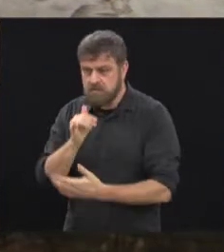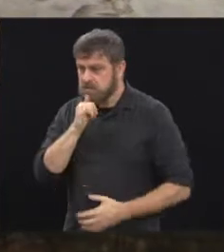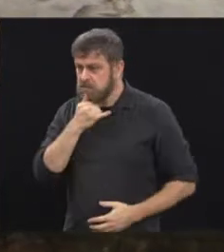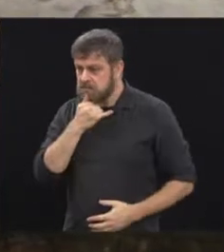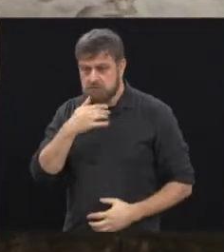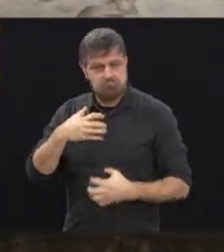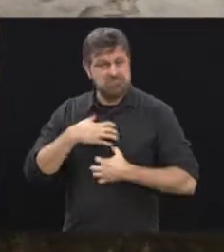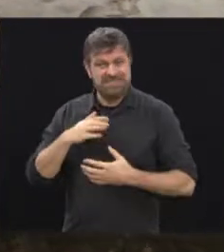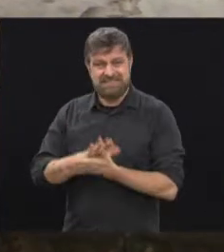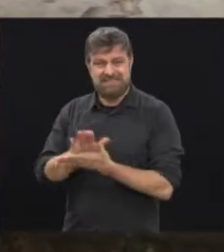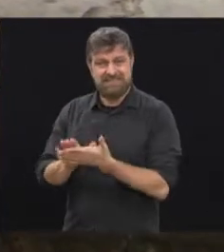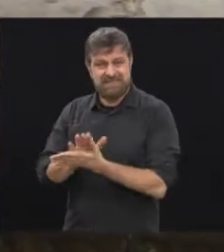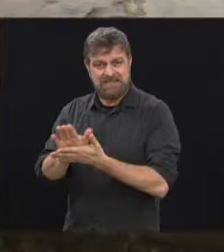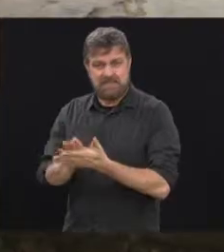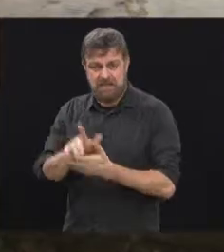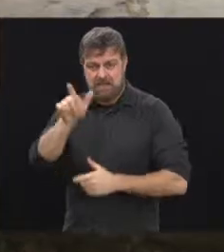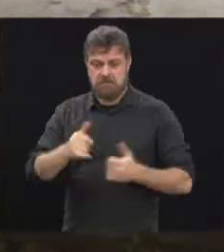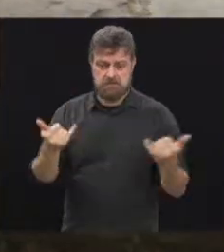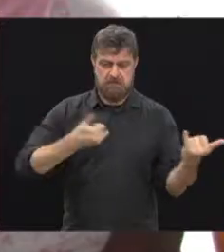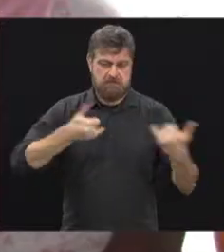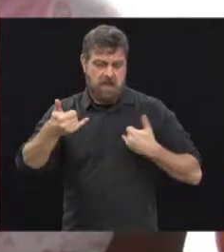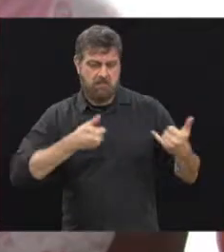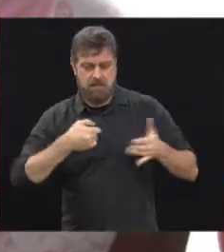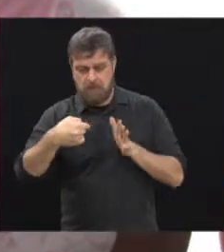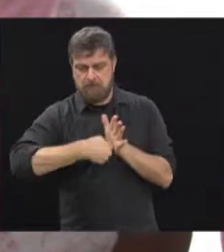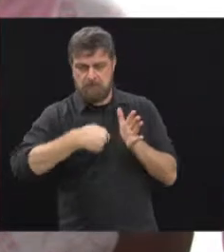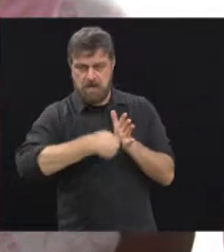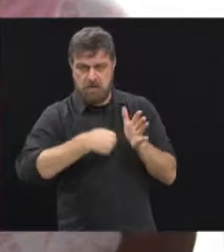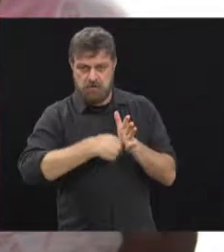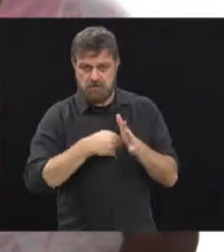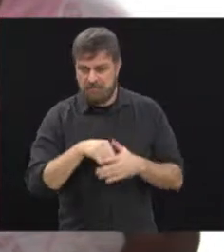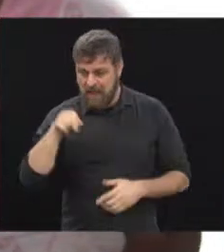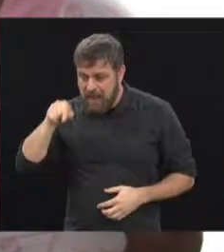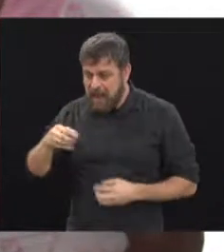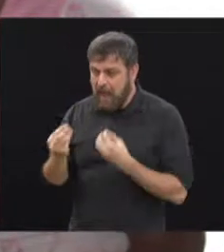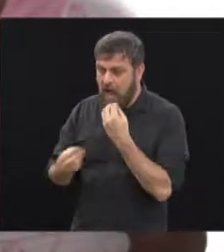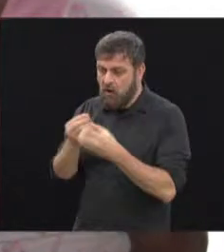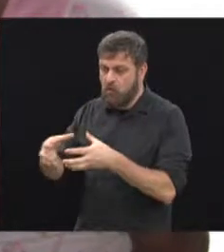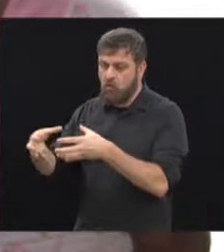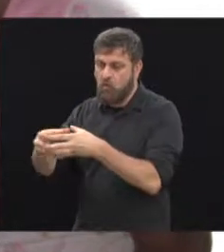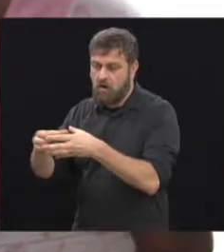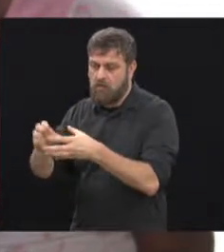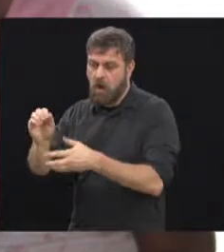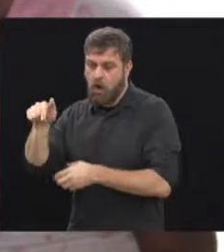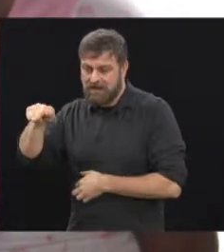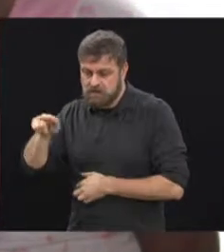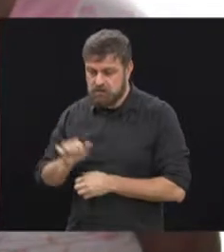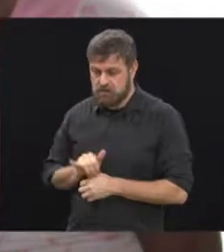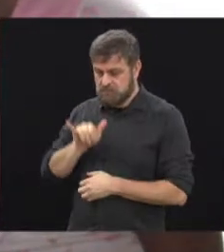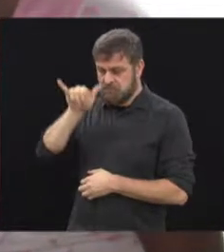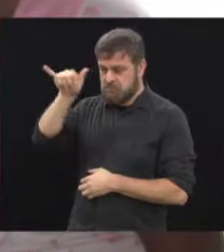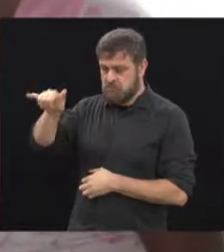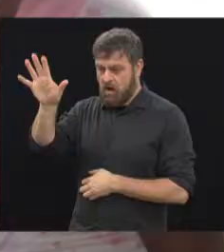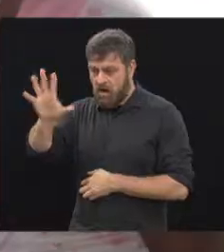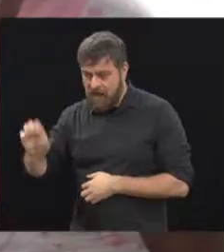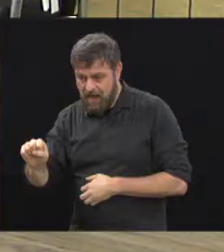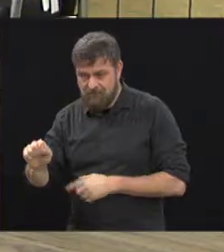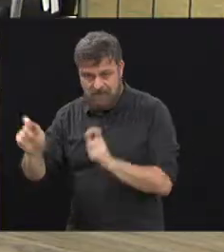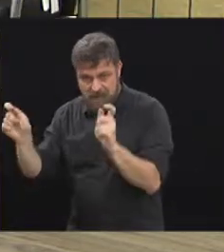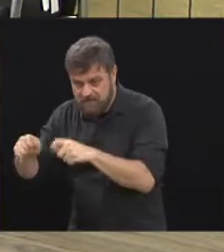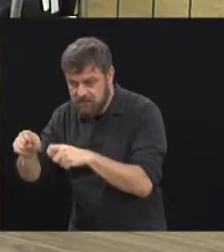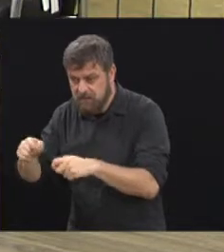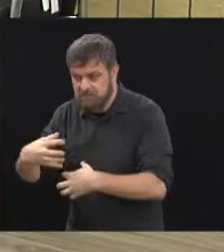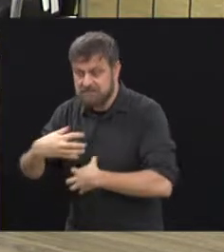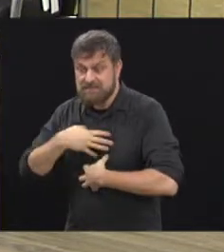tem muita gente chega pra gente perguntando se eles vão ter estrutura para fazer. E a estrutura você